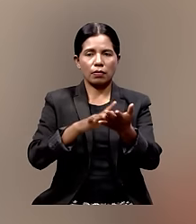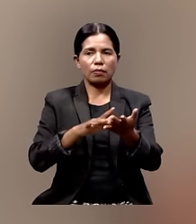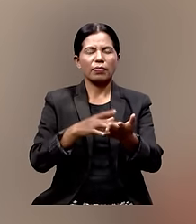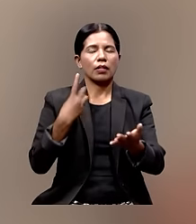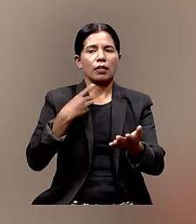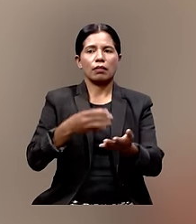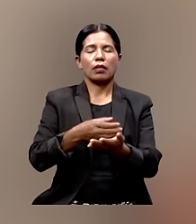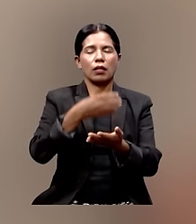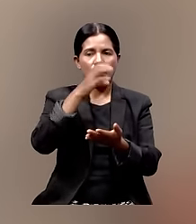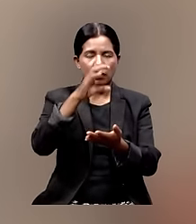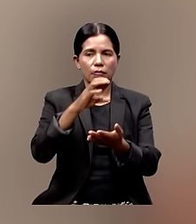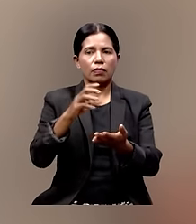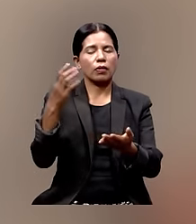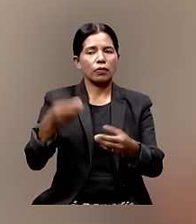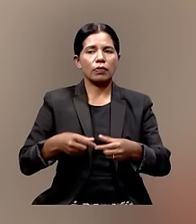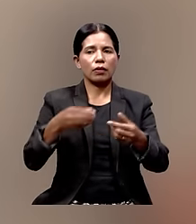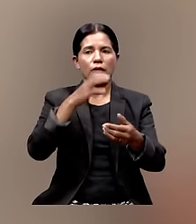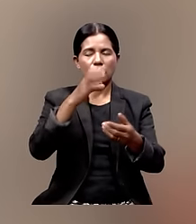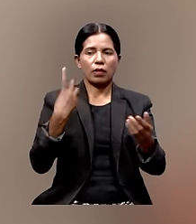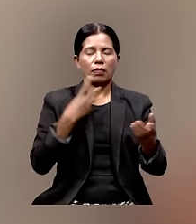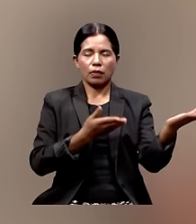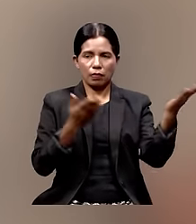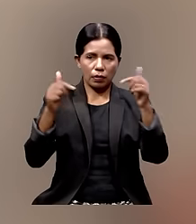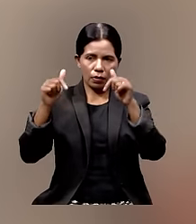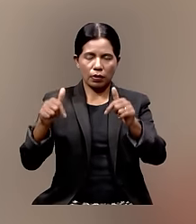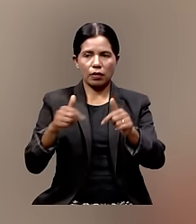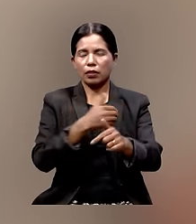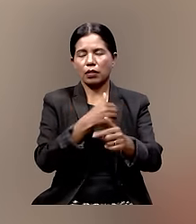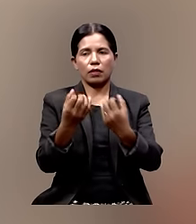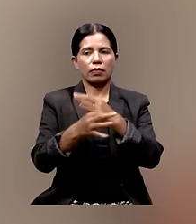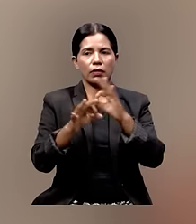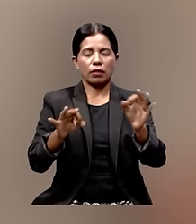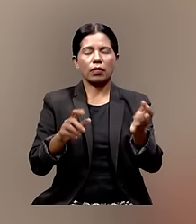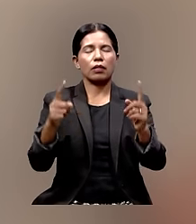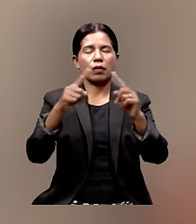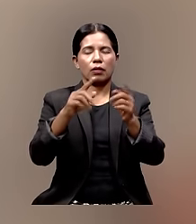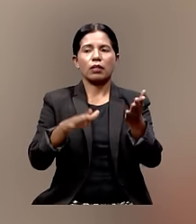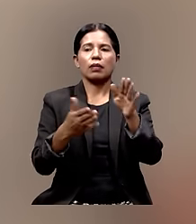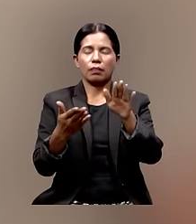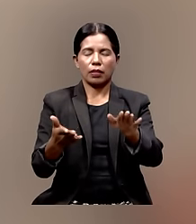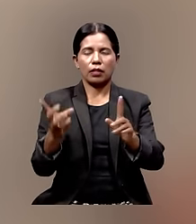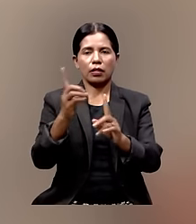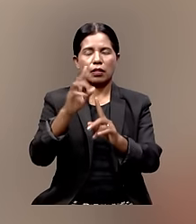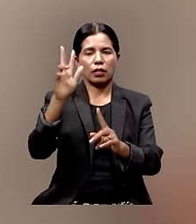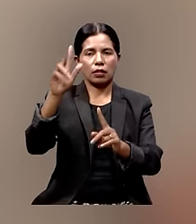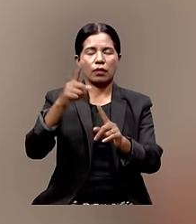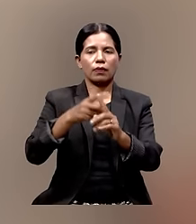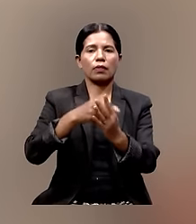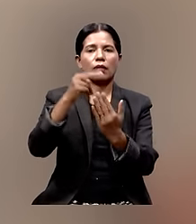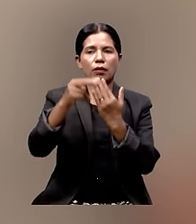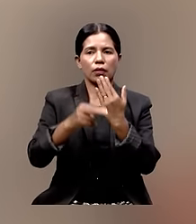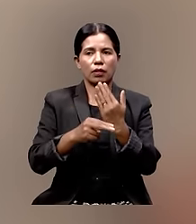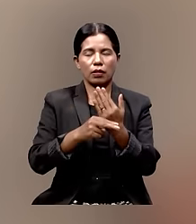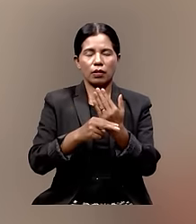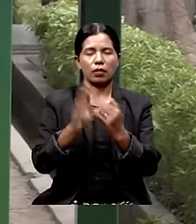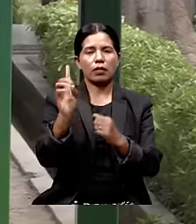remo. Fone himu tam fila ne himu muru ne sira koto ne akoto isi e de 3 fula novembro de